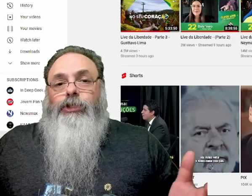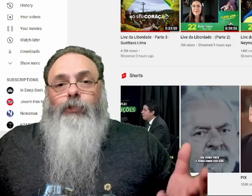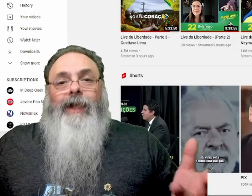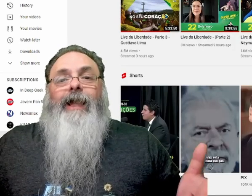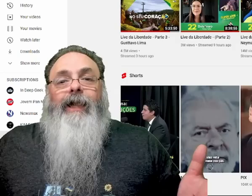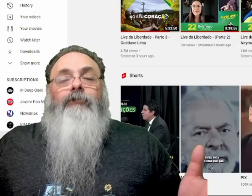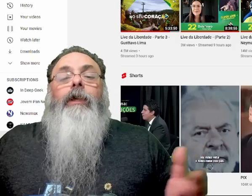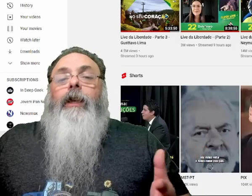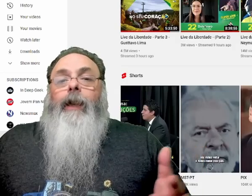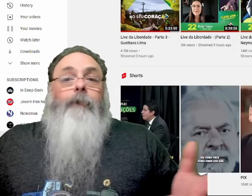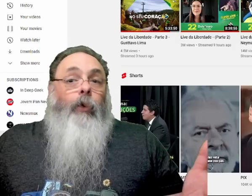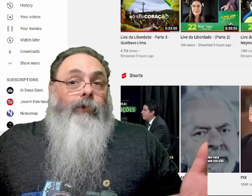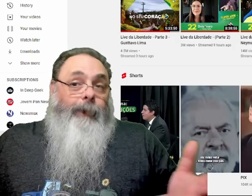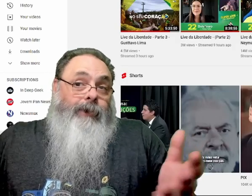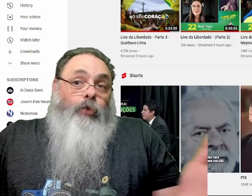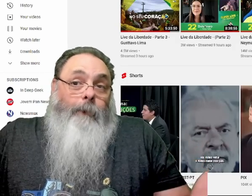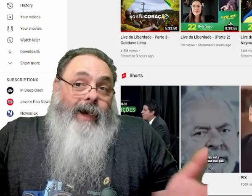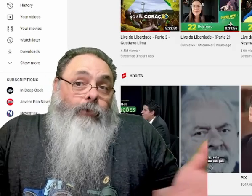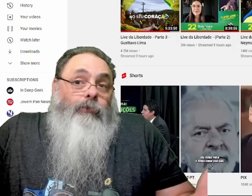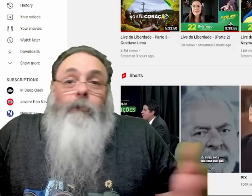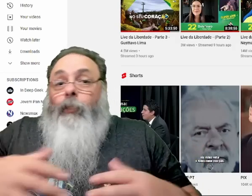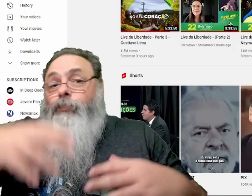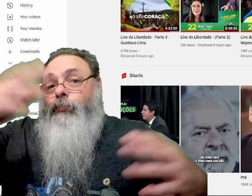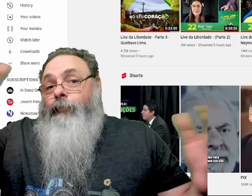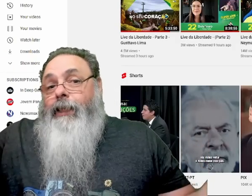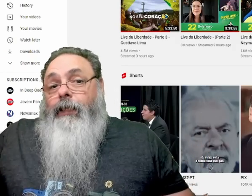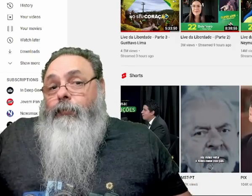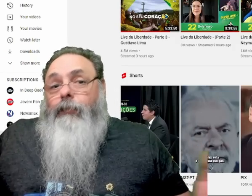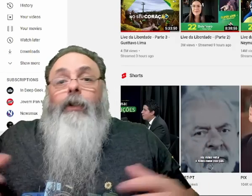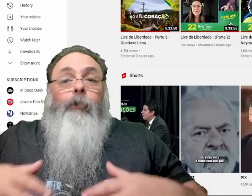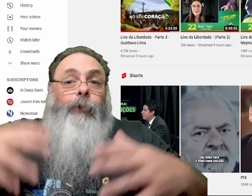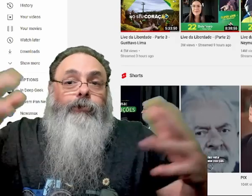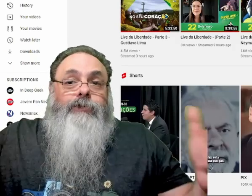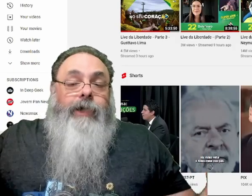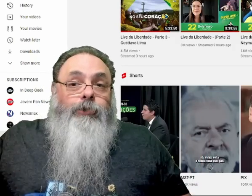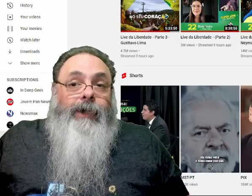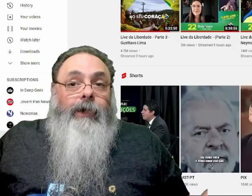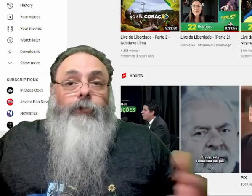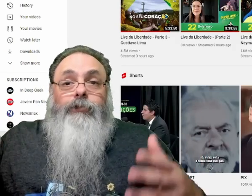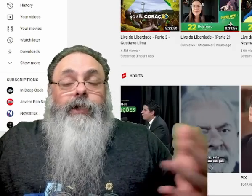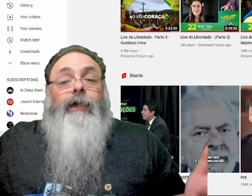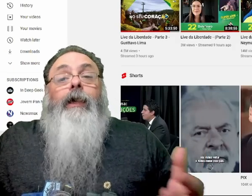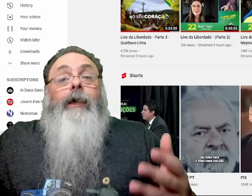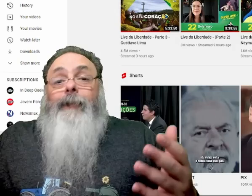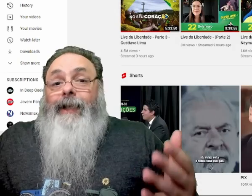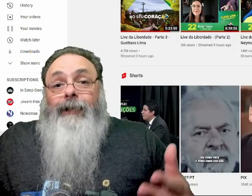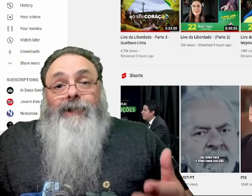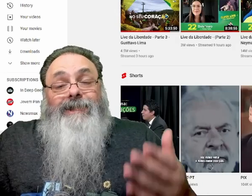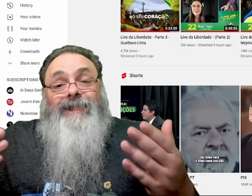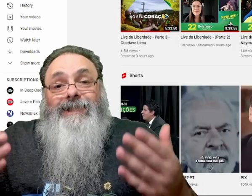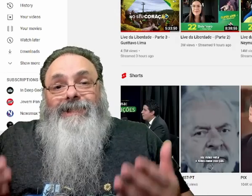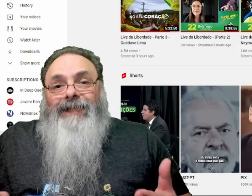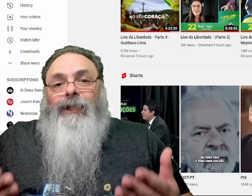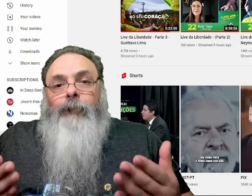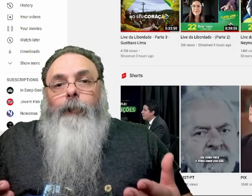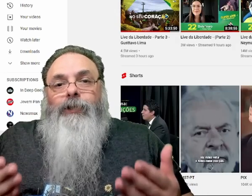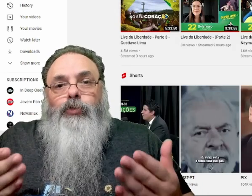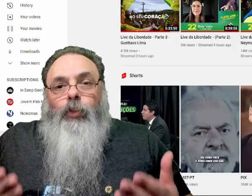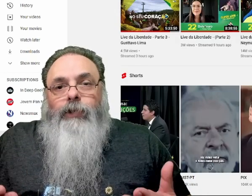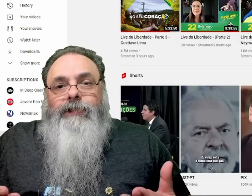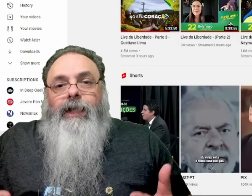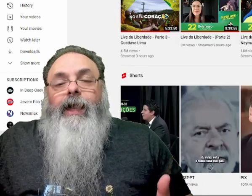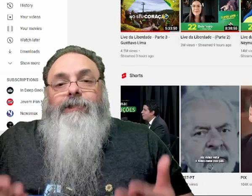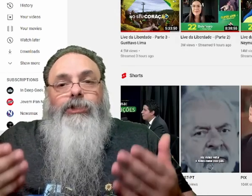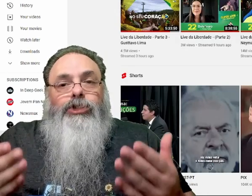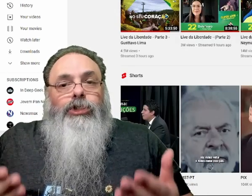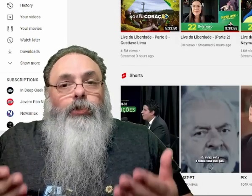assistindo uma live é pouco né porque a gente compara com um ponto um milhão 1,7 milhão não sei cara mas caramba 60 mil